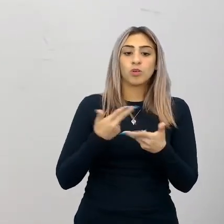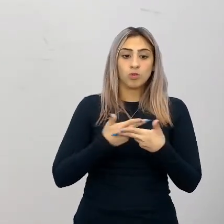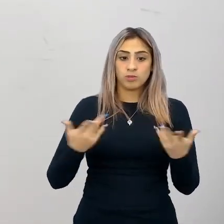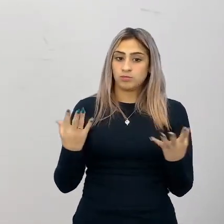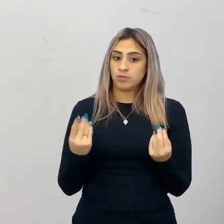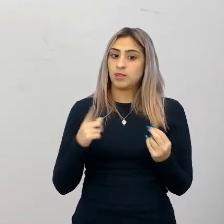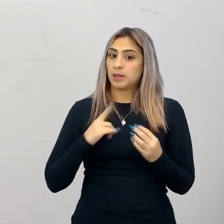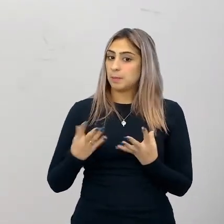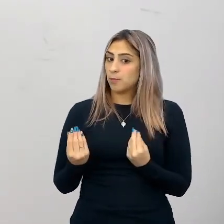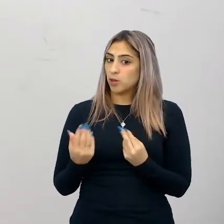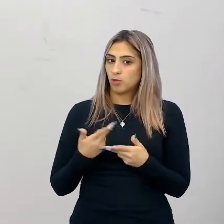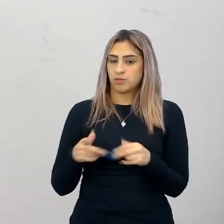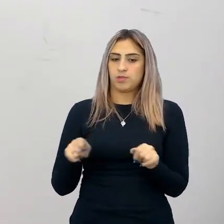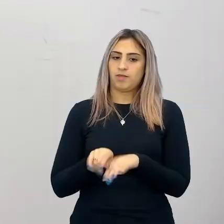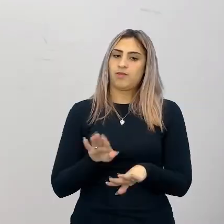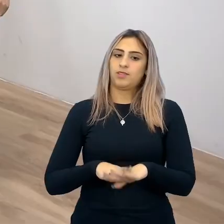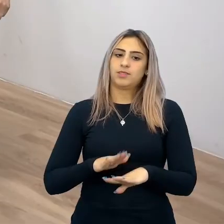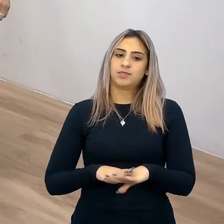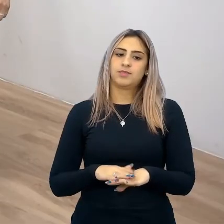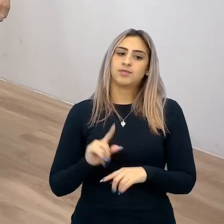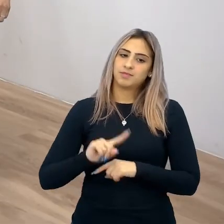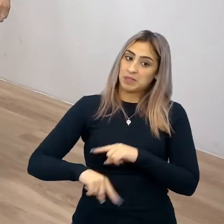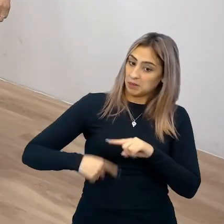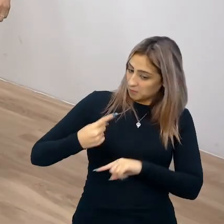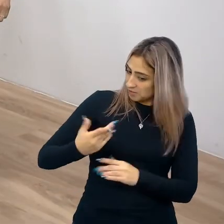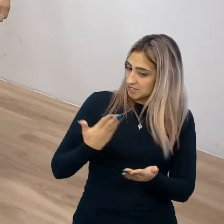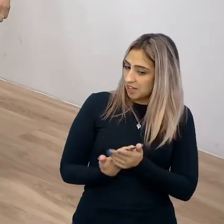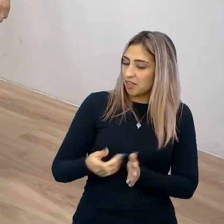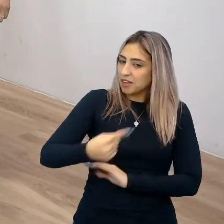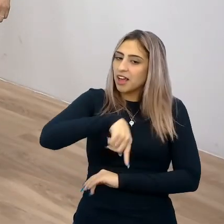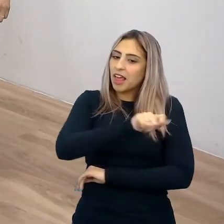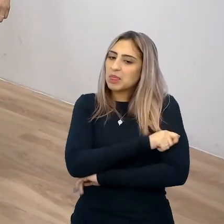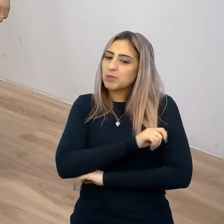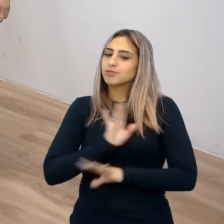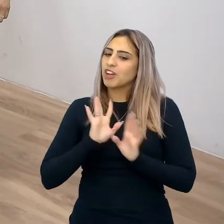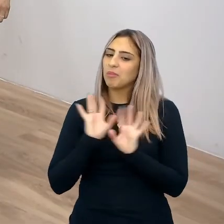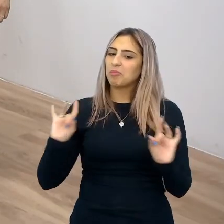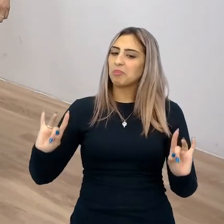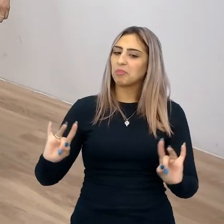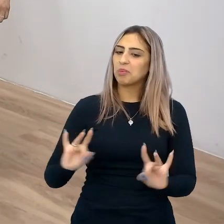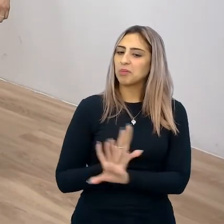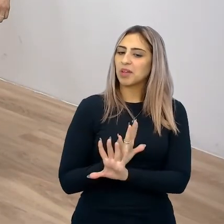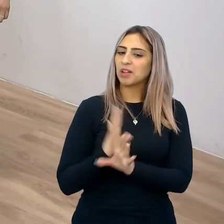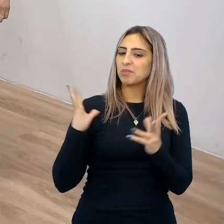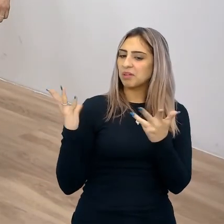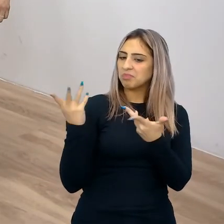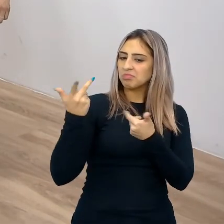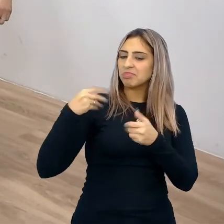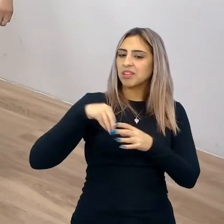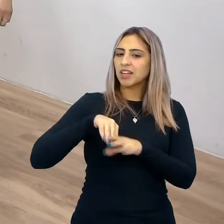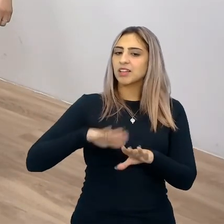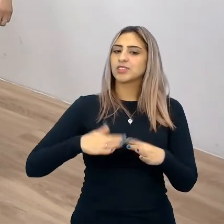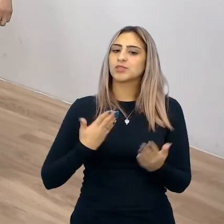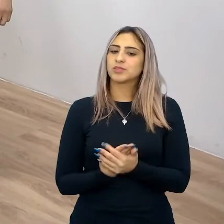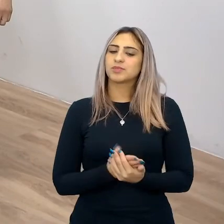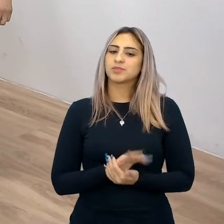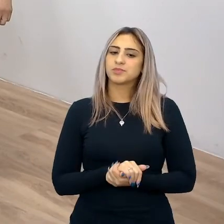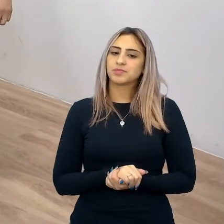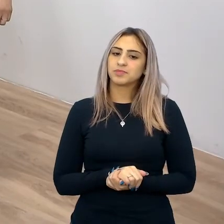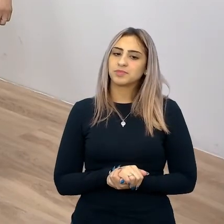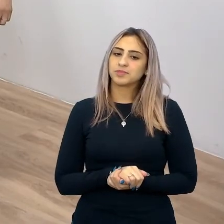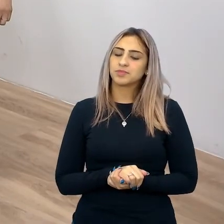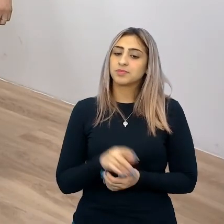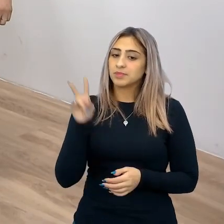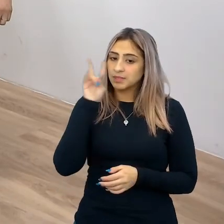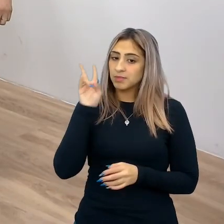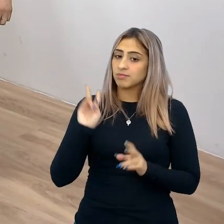fazer tem pra caramba. Acho que depois dessa aula, os estudantes estão preparados aí para arrasarem na escola. E agora eu vou fazer sempre a gente termina a aula